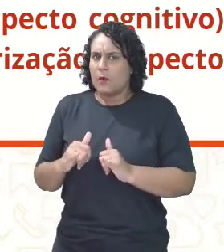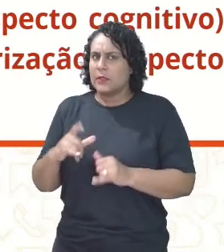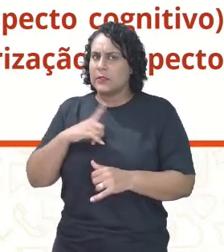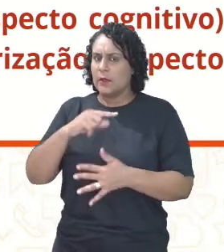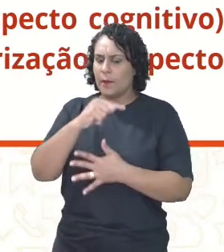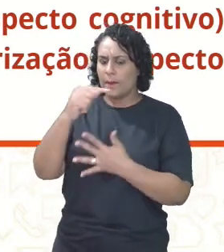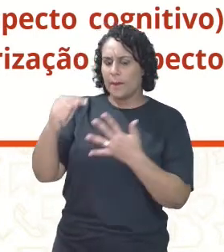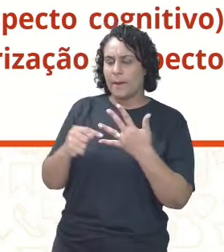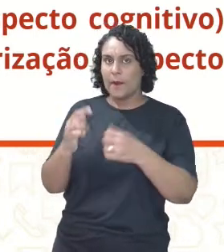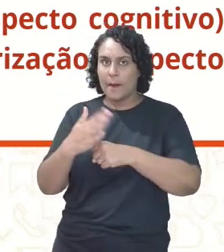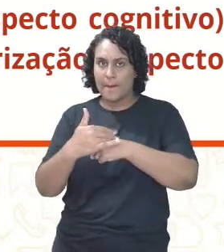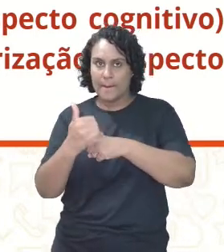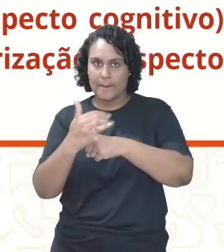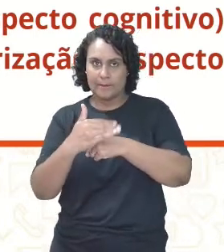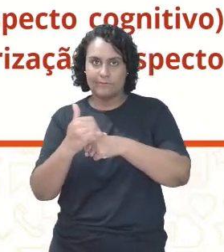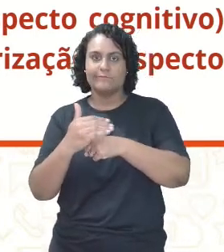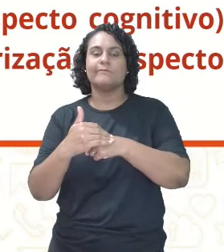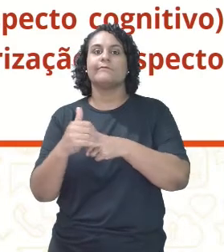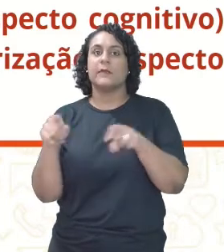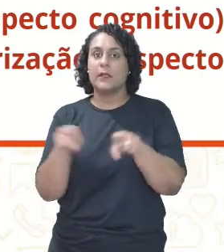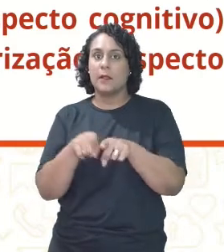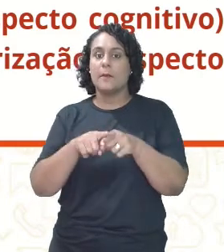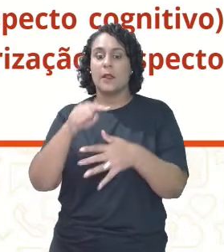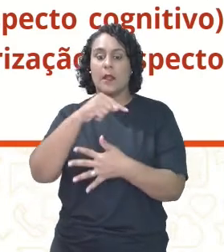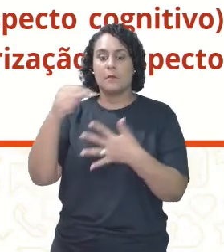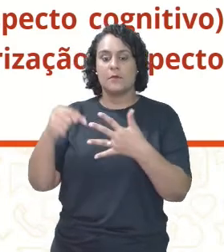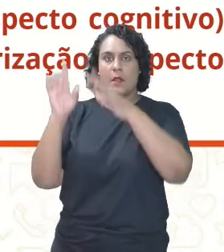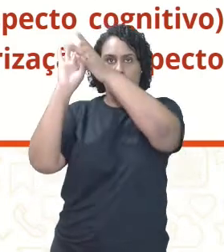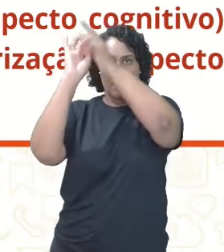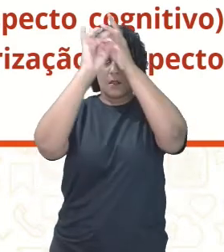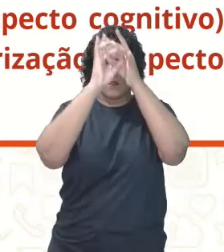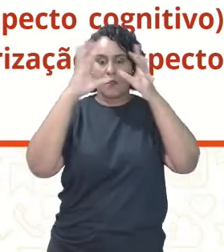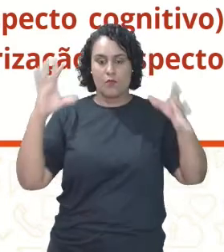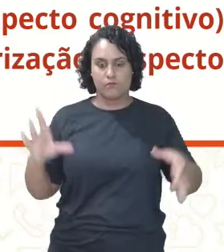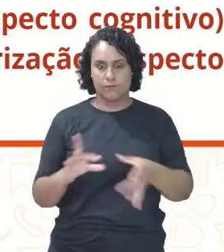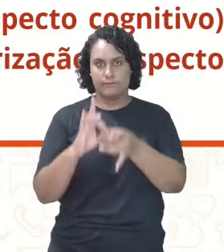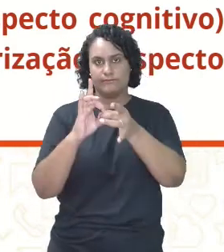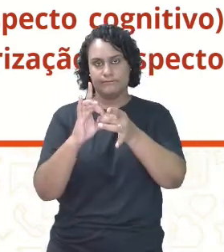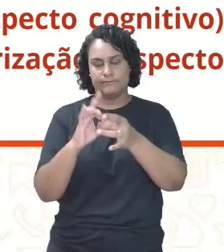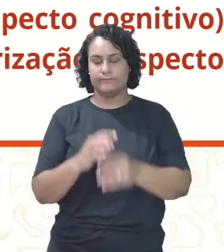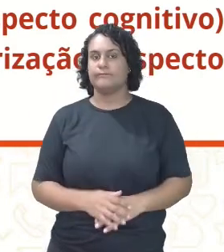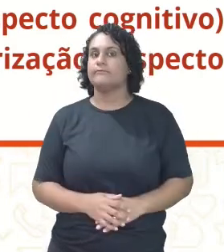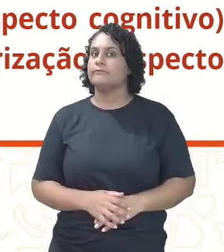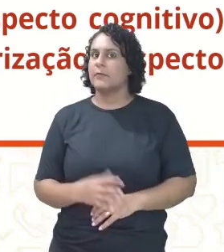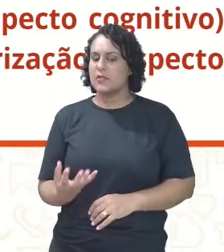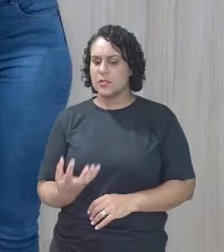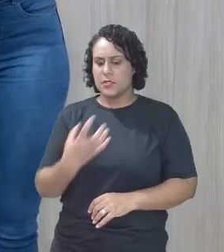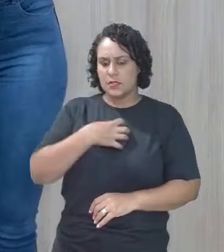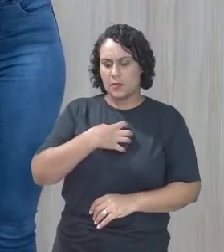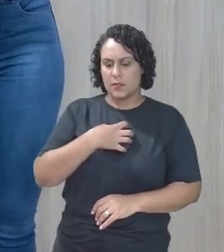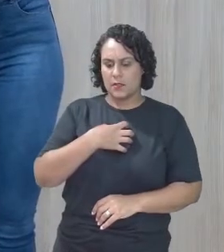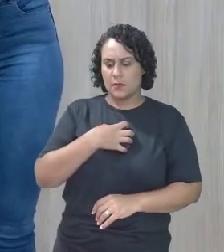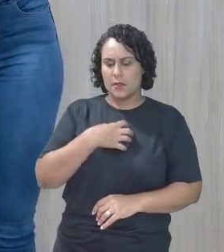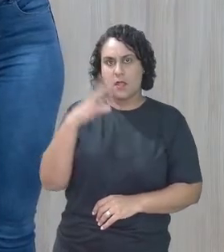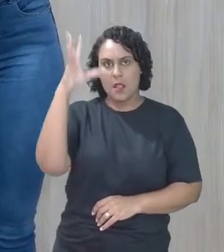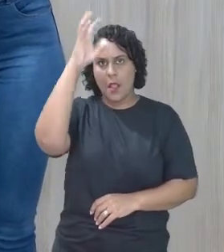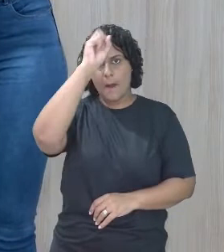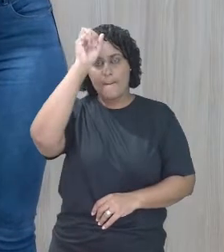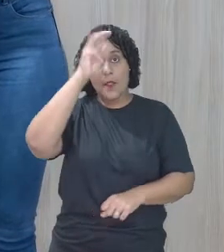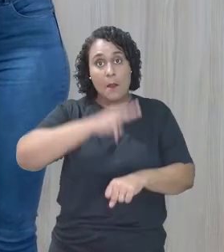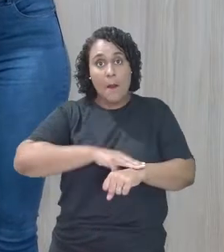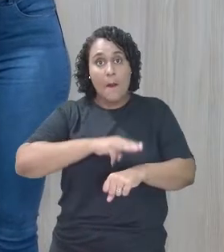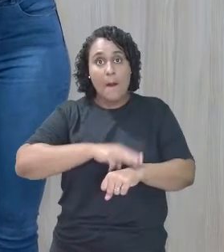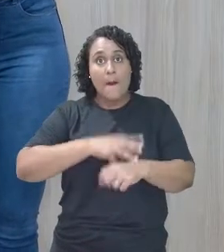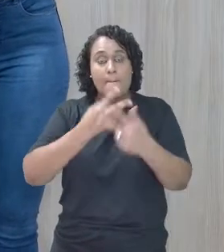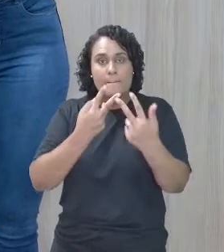tem aspectos afetivos e aspectos cognitivos juntos. A gente sente e a gente aprende, né? A